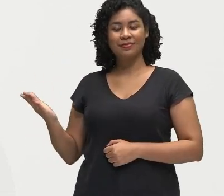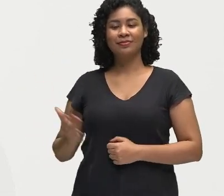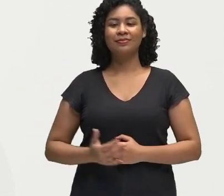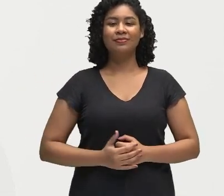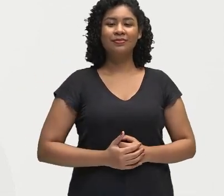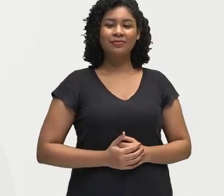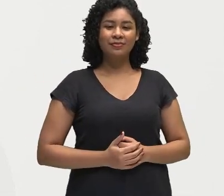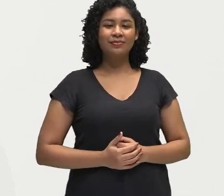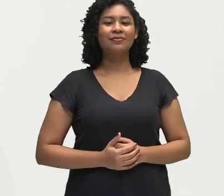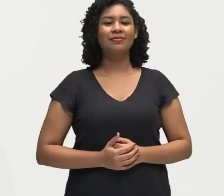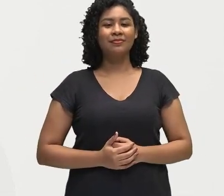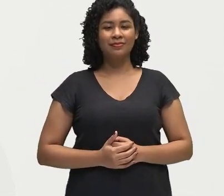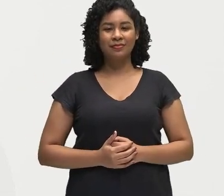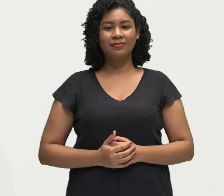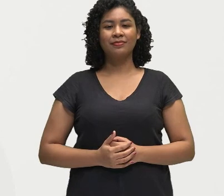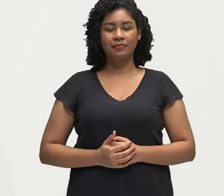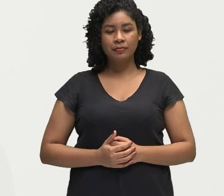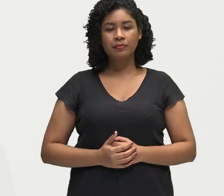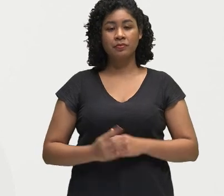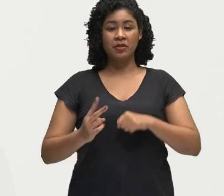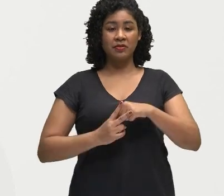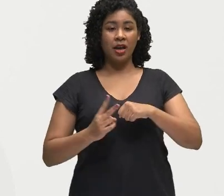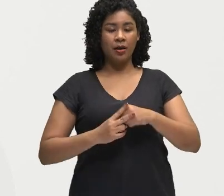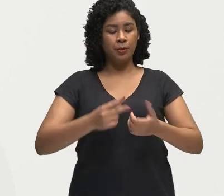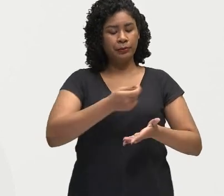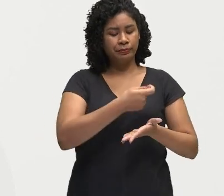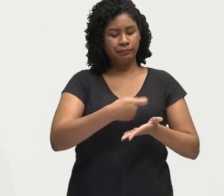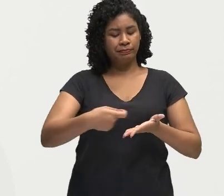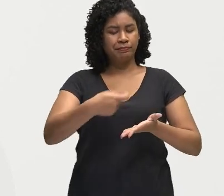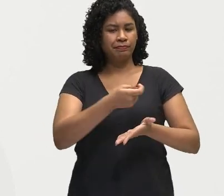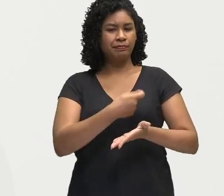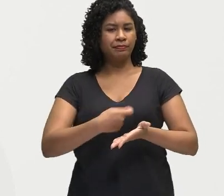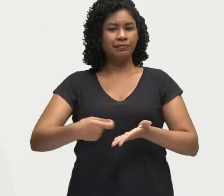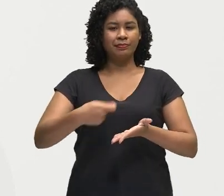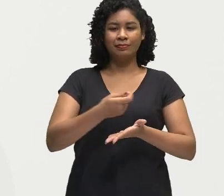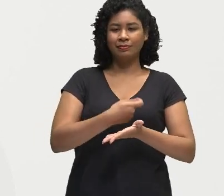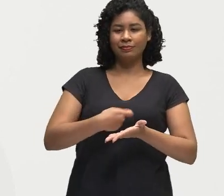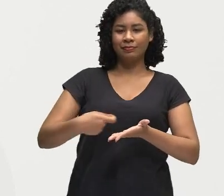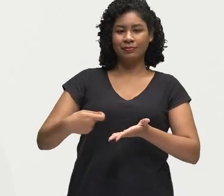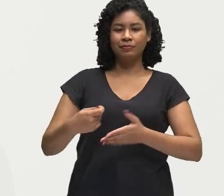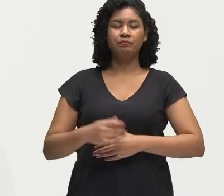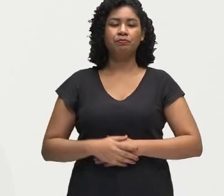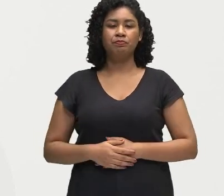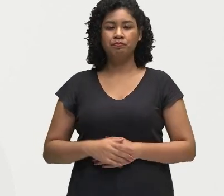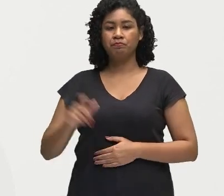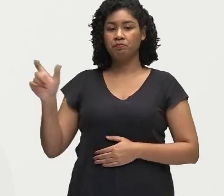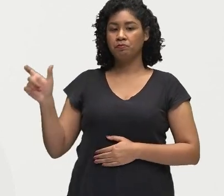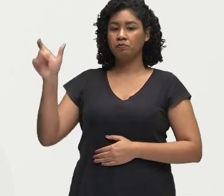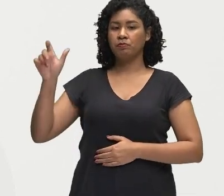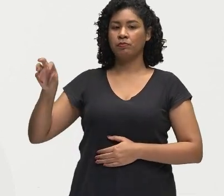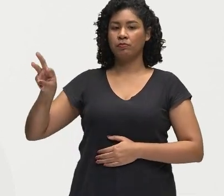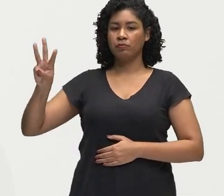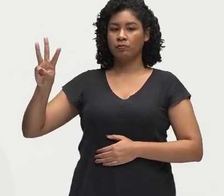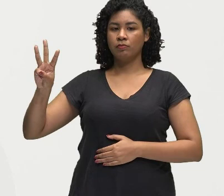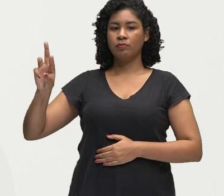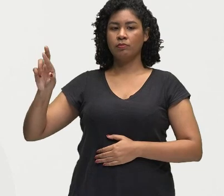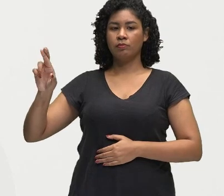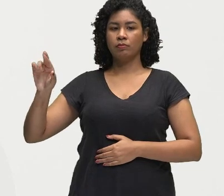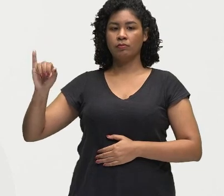Olha só, o verbo escrever agora. O verbo escrever é write,